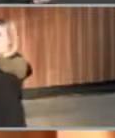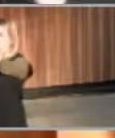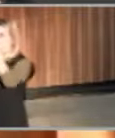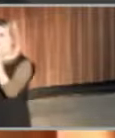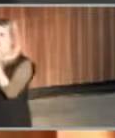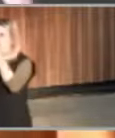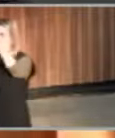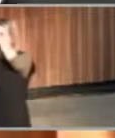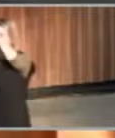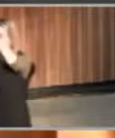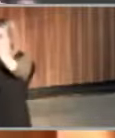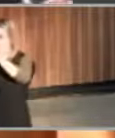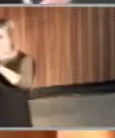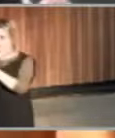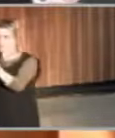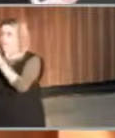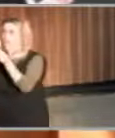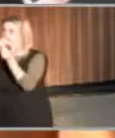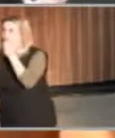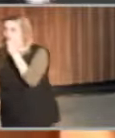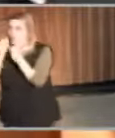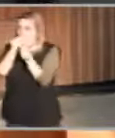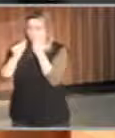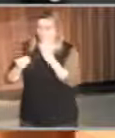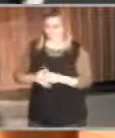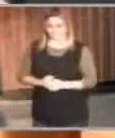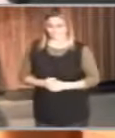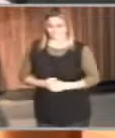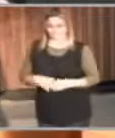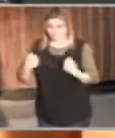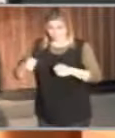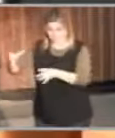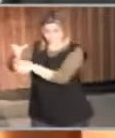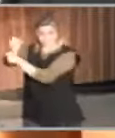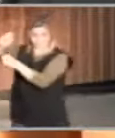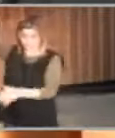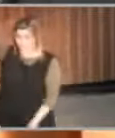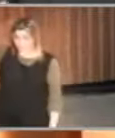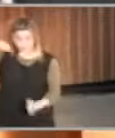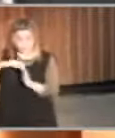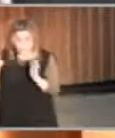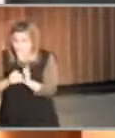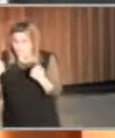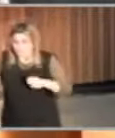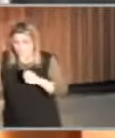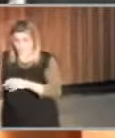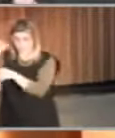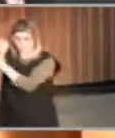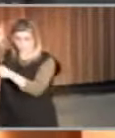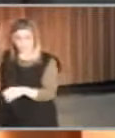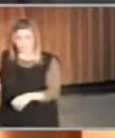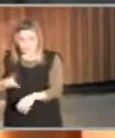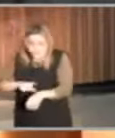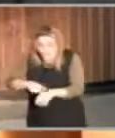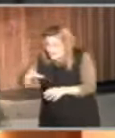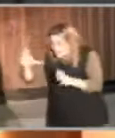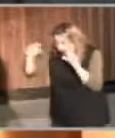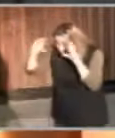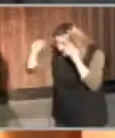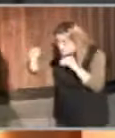era a única referência eles estavam focados tudo devia e estava acontecendo em torno da